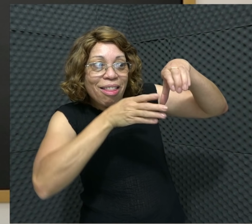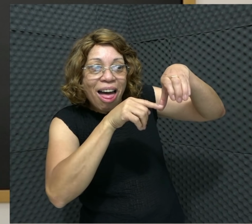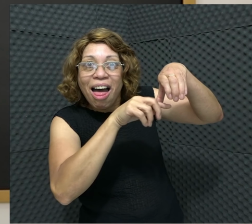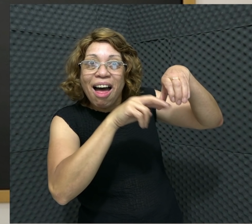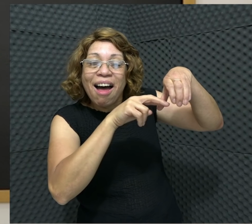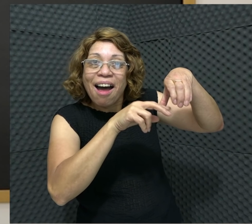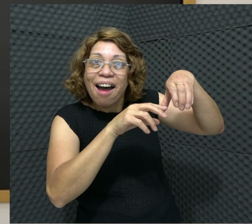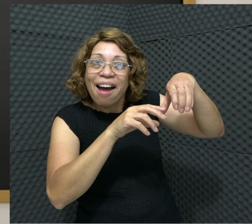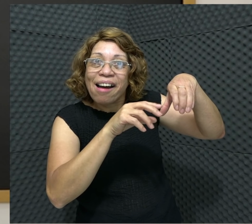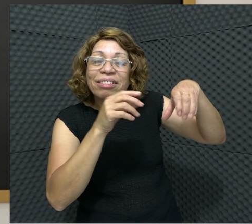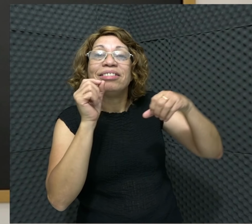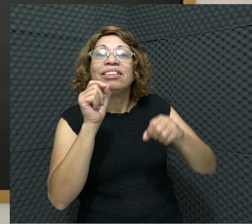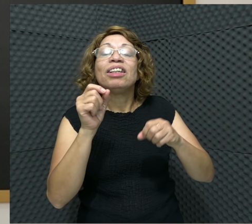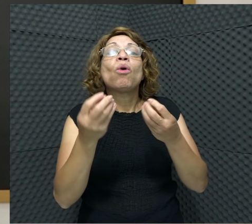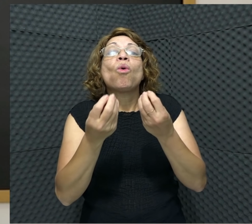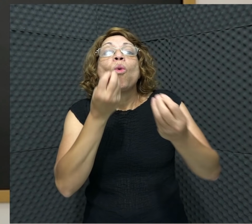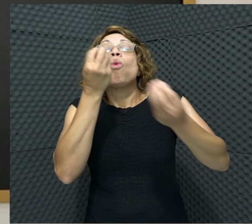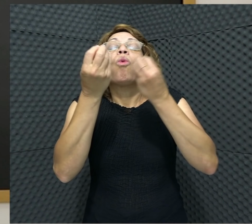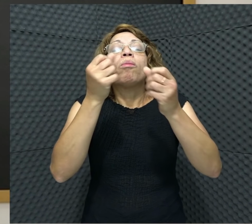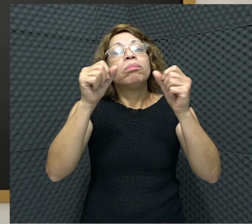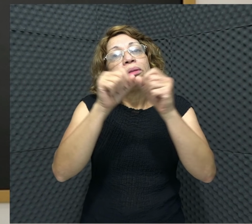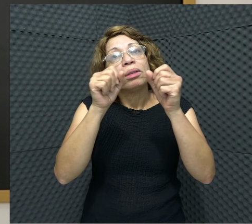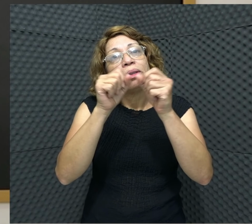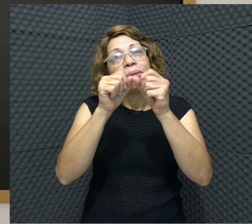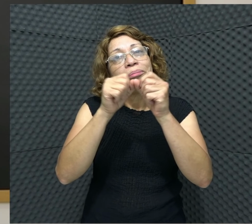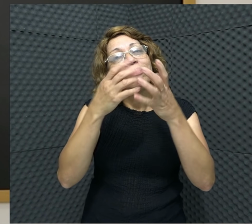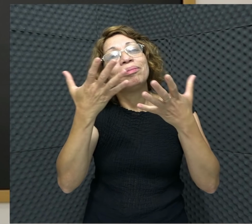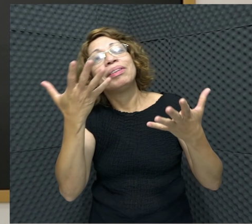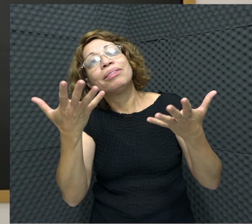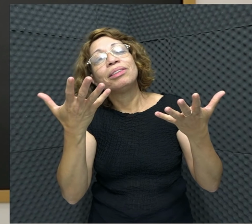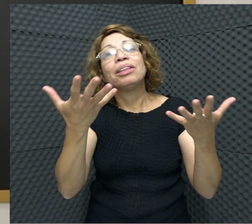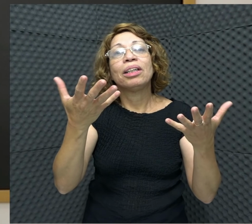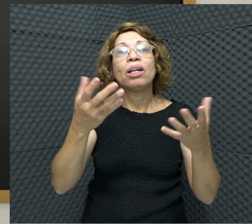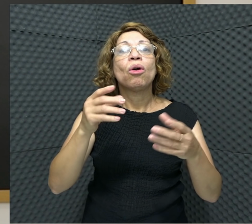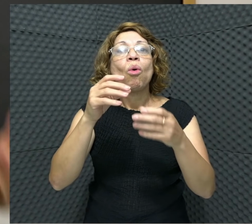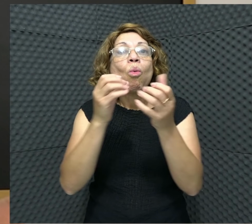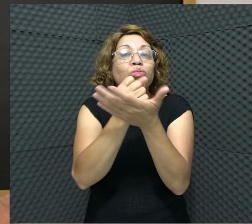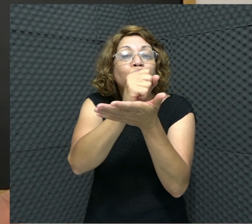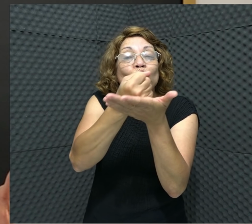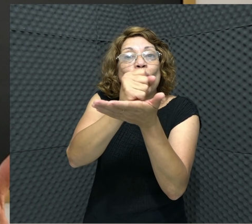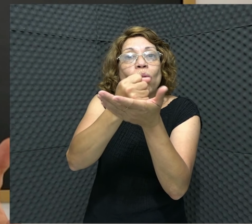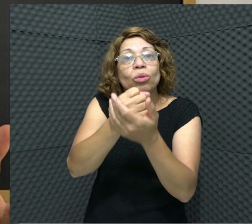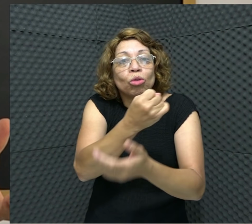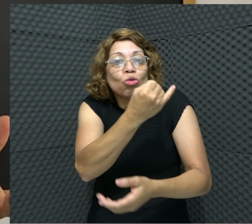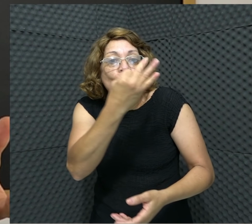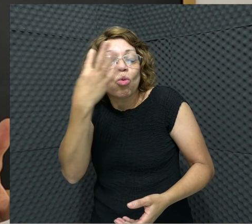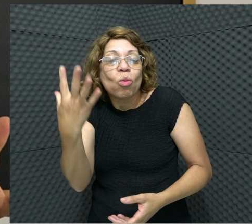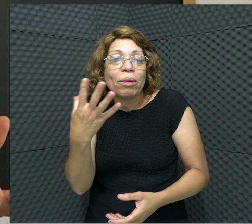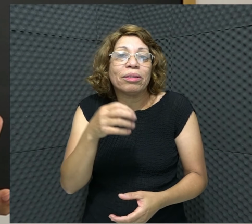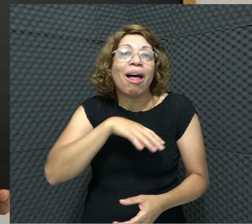dessas cavernas. Então, como que eles faziam para fazer um controle